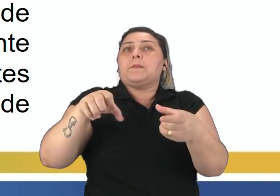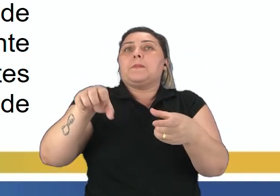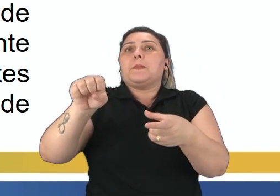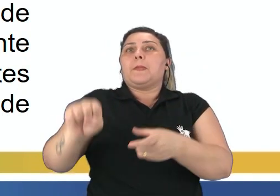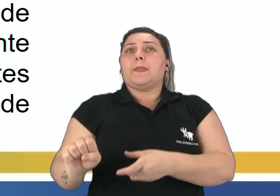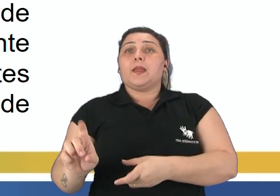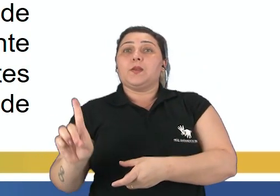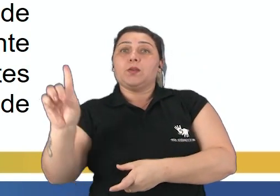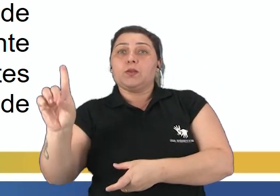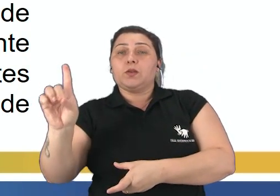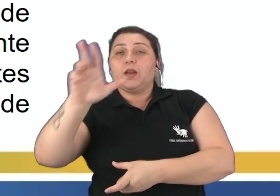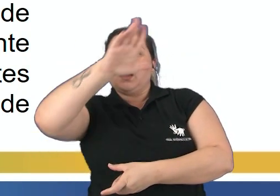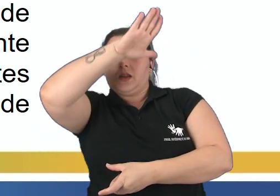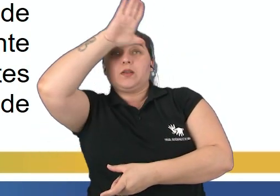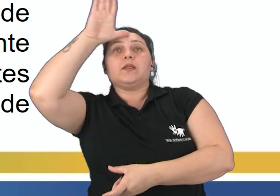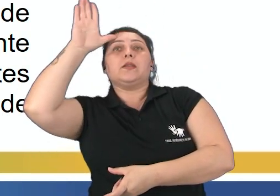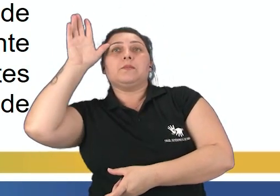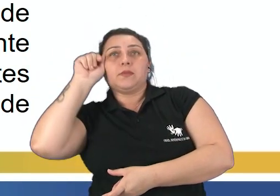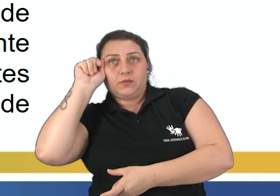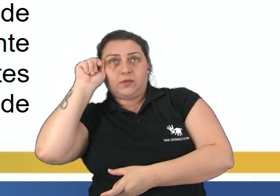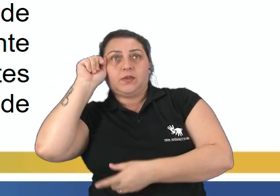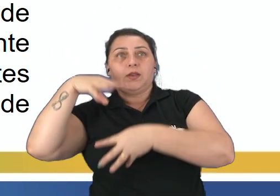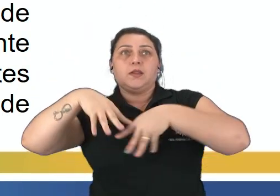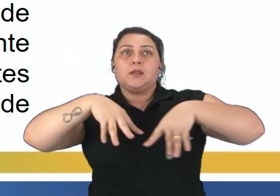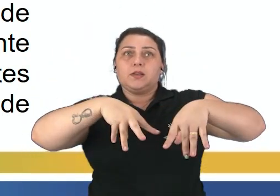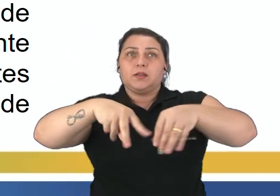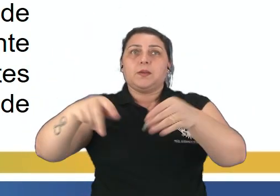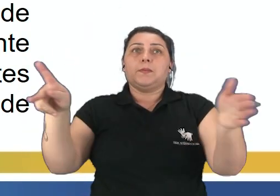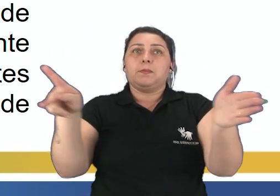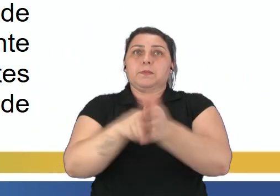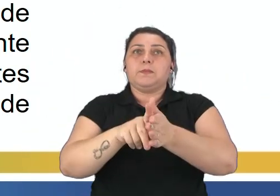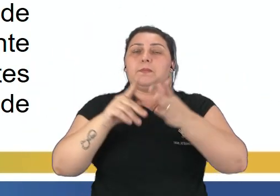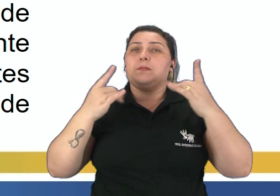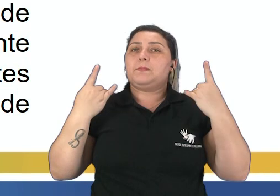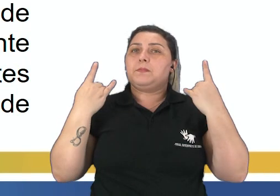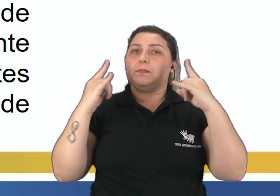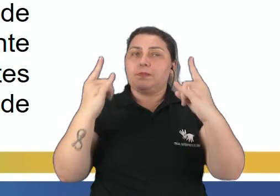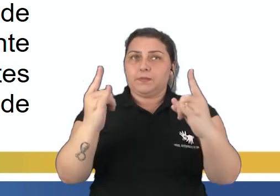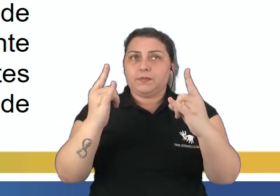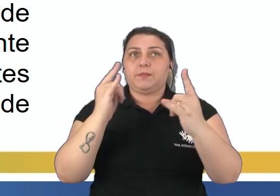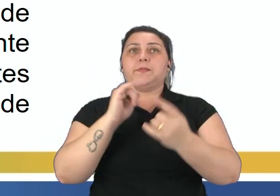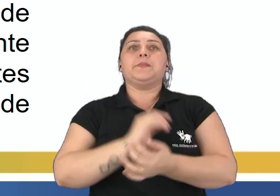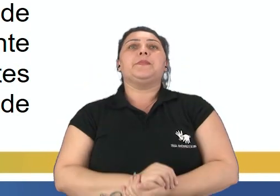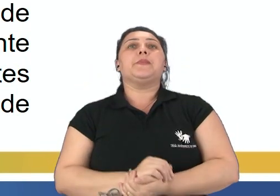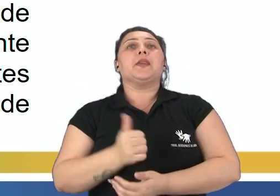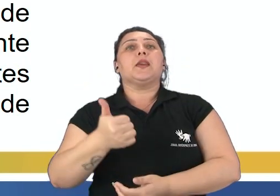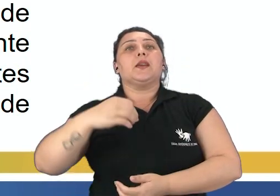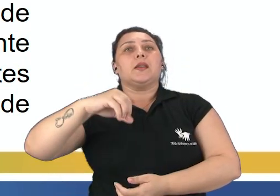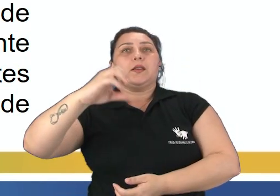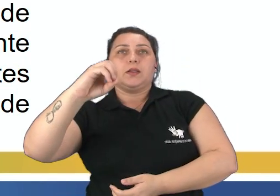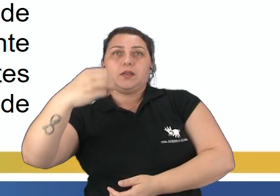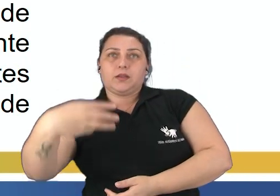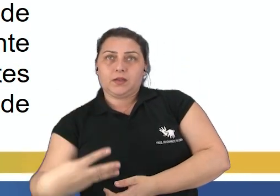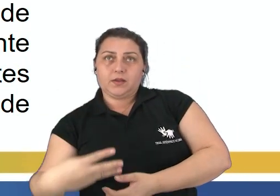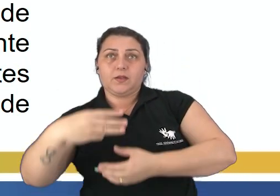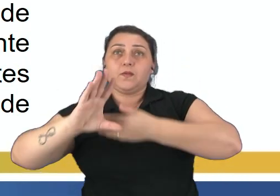indígenas, localizado no sudeste da Amazônia e território pertencente à Bolívia.